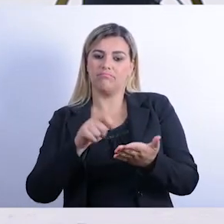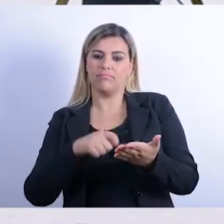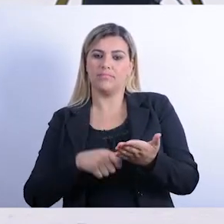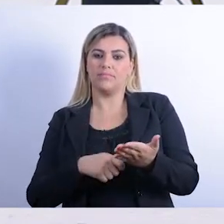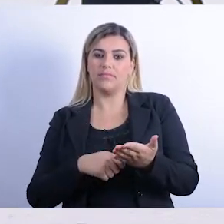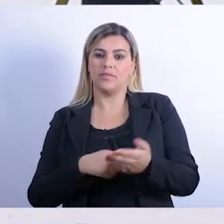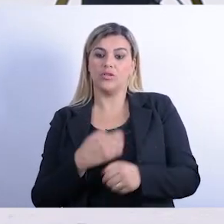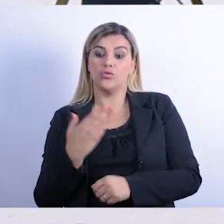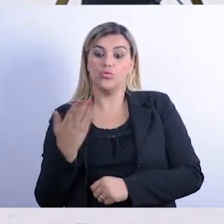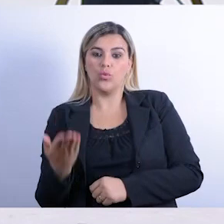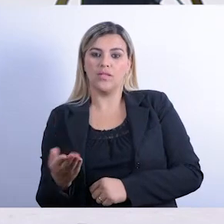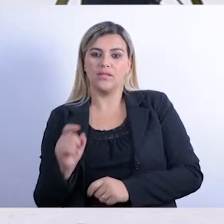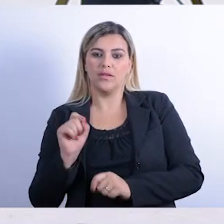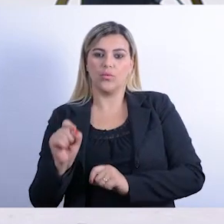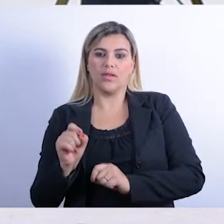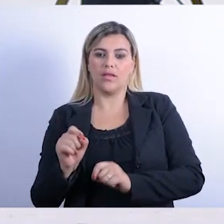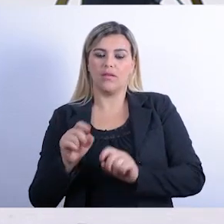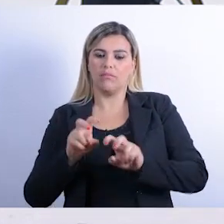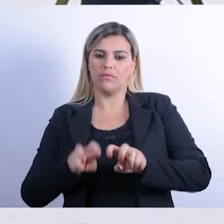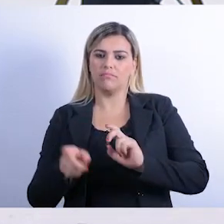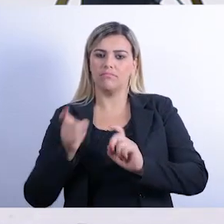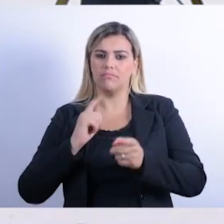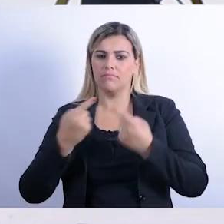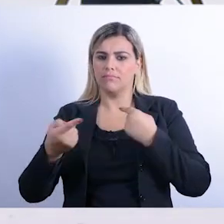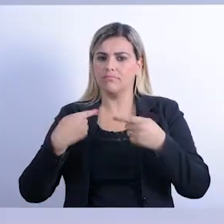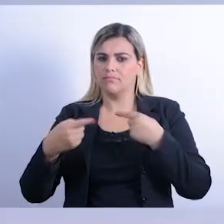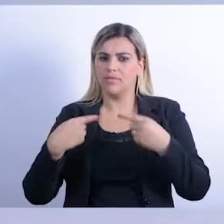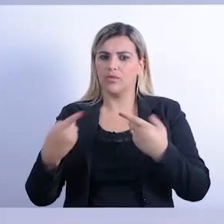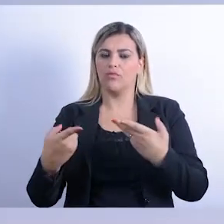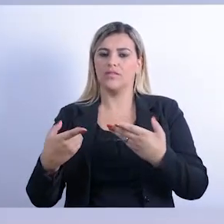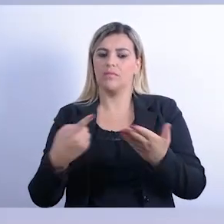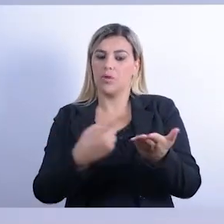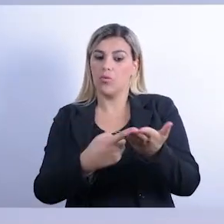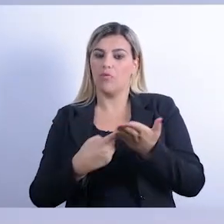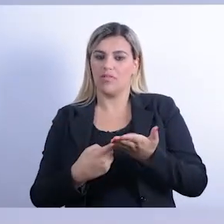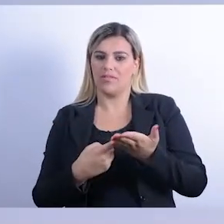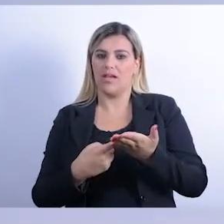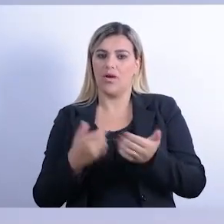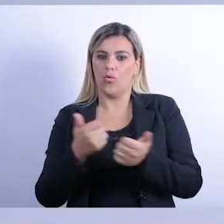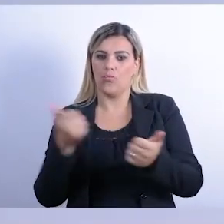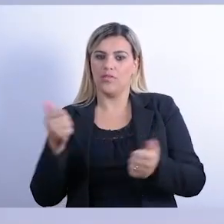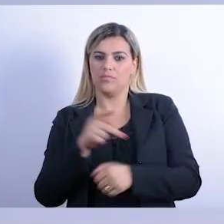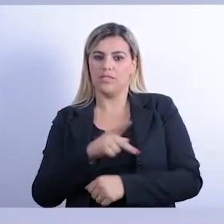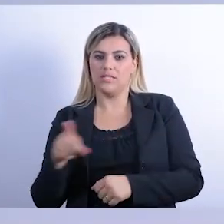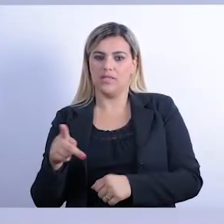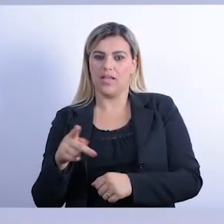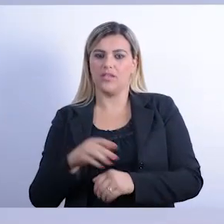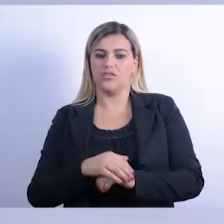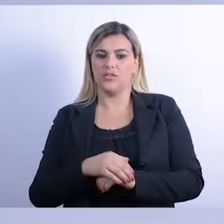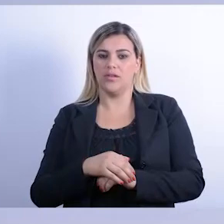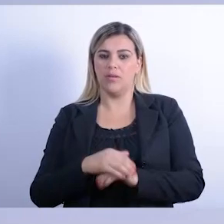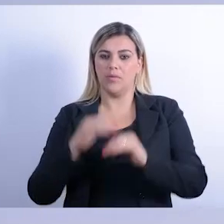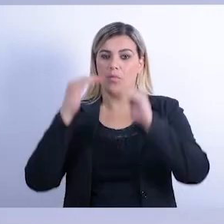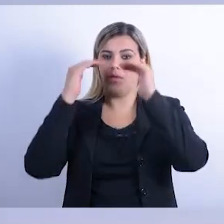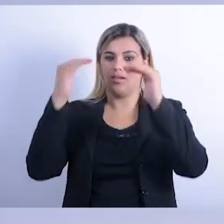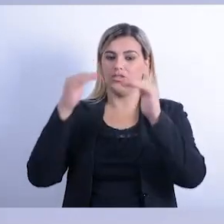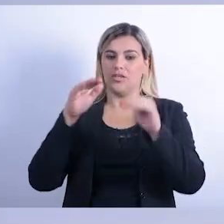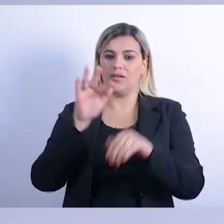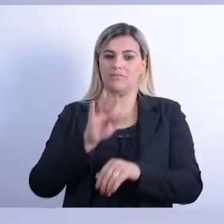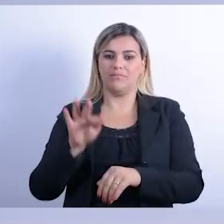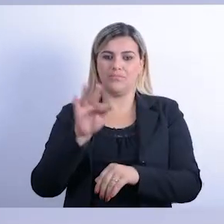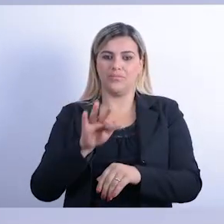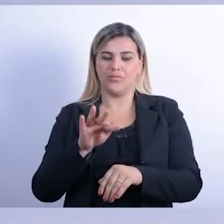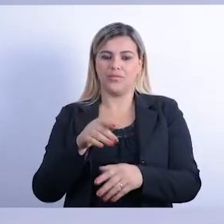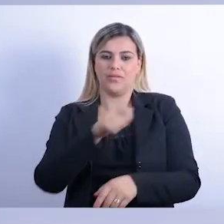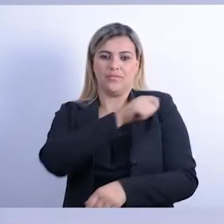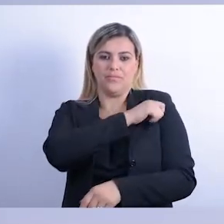uma carta solicitando audiência para convidar o vice-presidente para ser paraninfo da turma de fisioterapia da Faculdade de